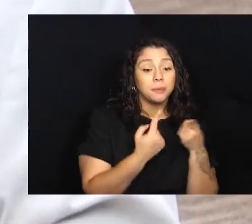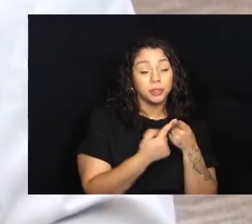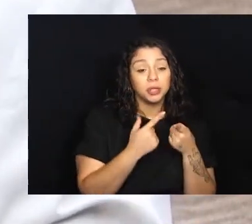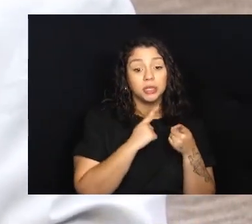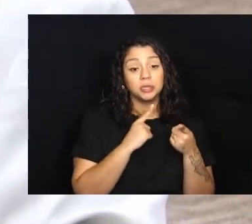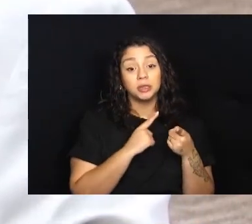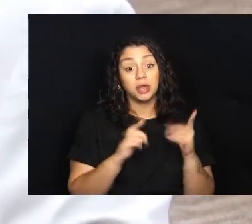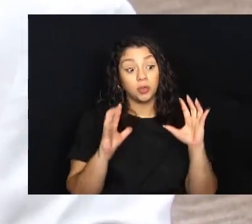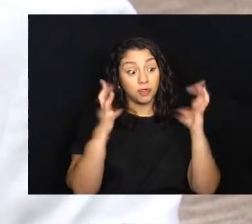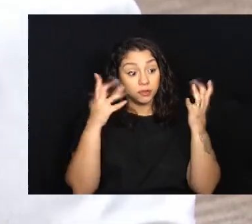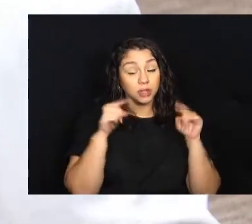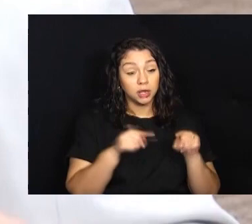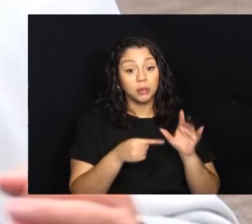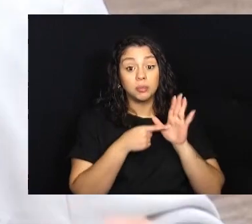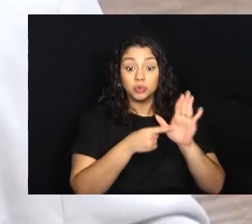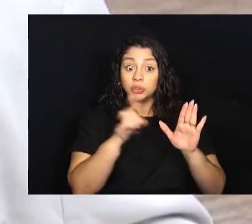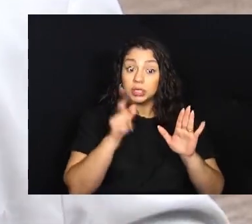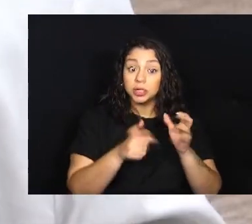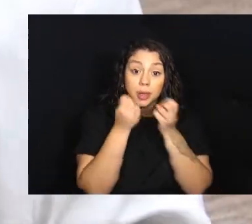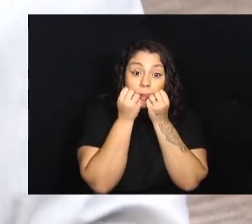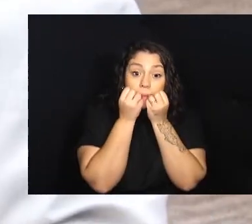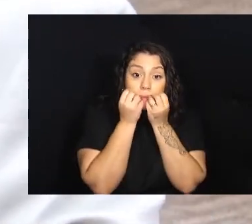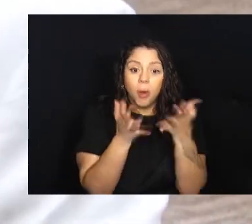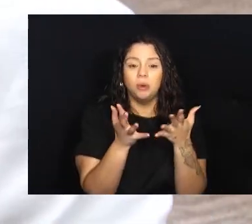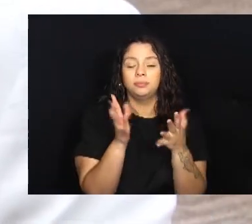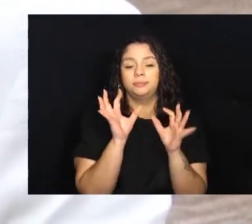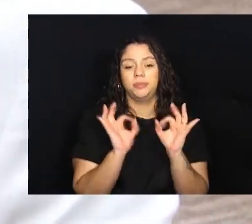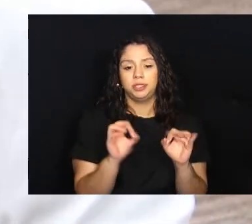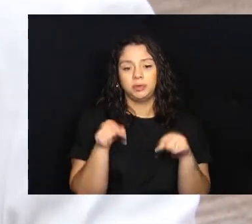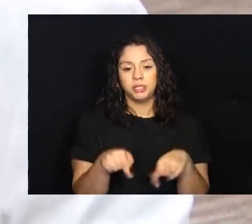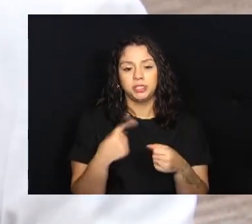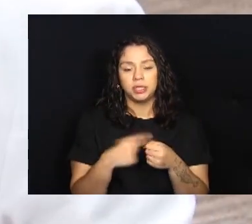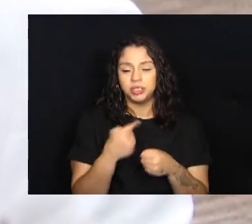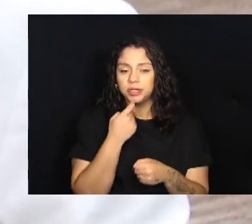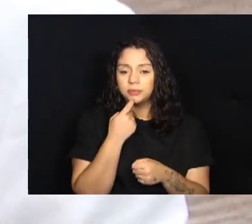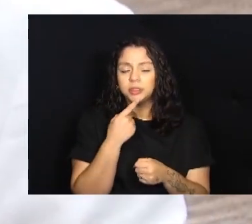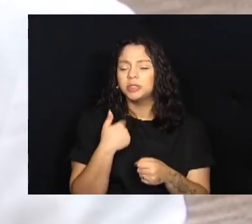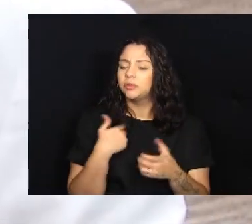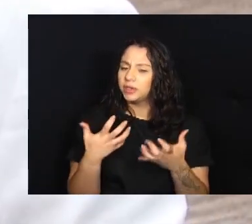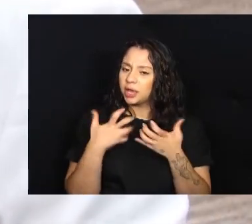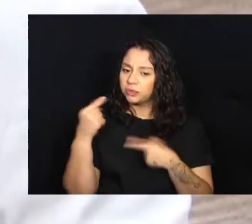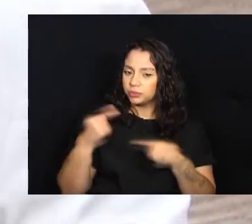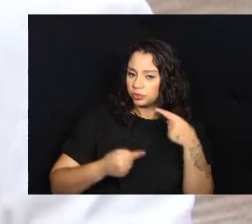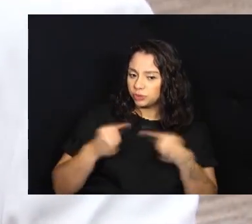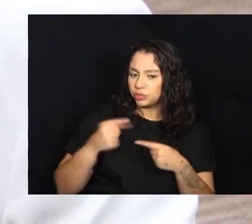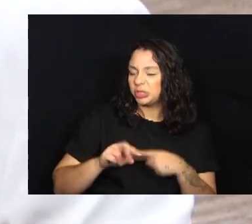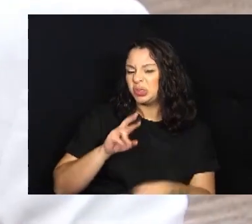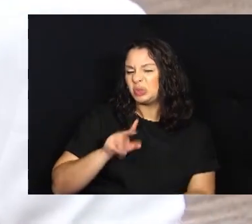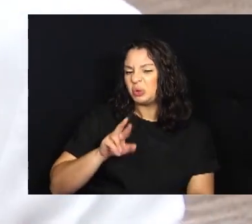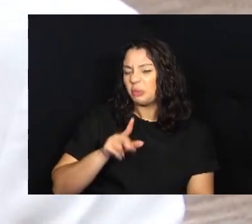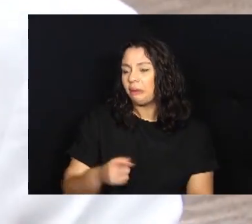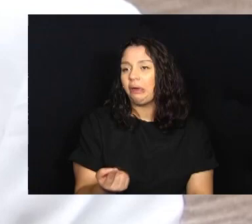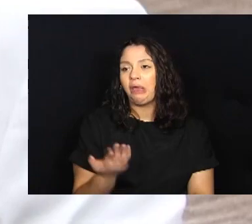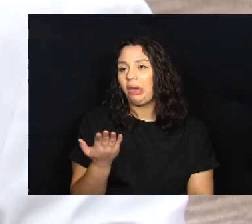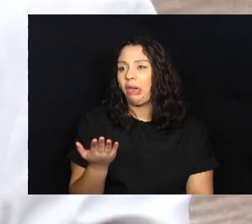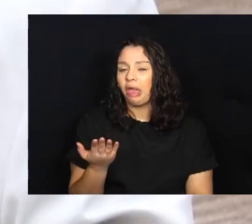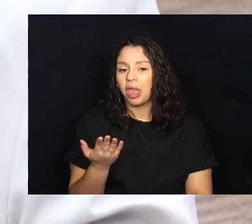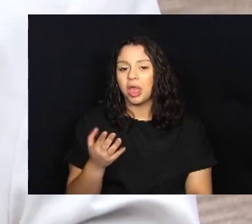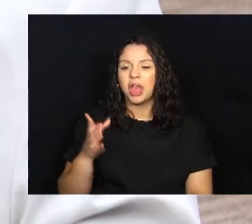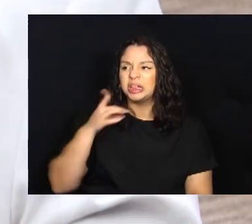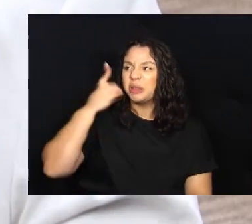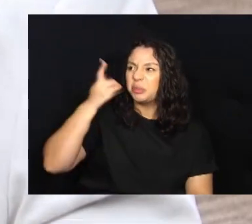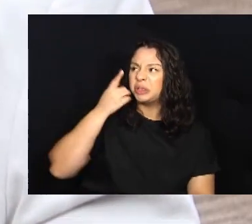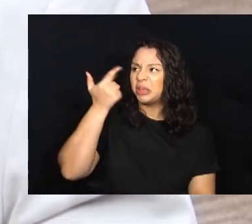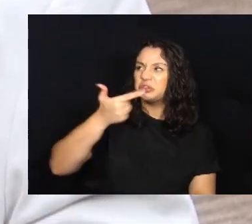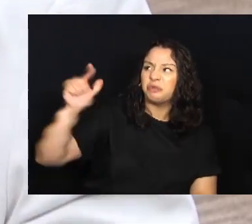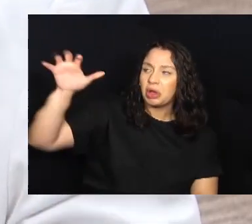perdendo, porque foi provado aqui no evento que o benefício é muito grande para a cidade. Então eu estou aqui para discutir, eu não estou aqui